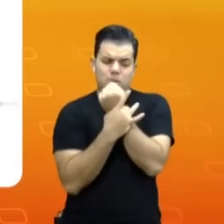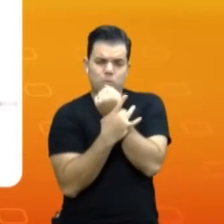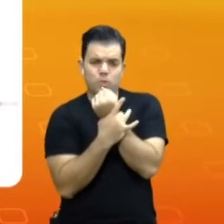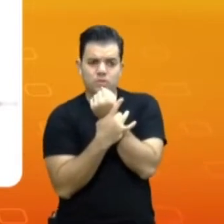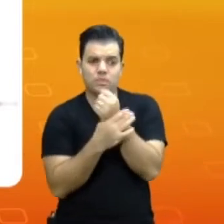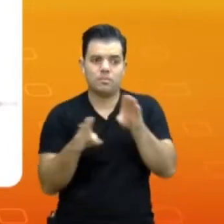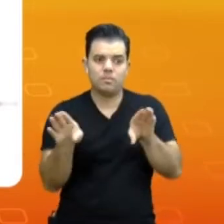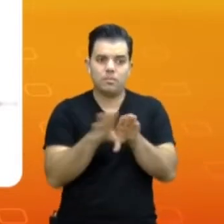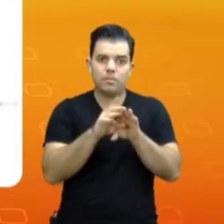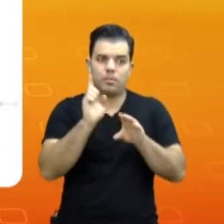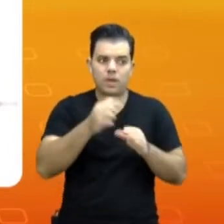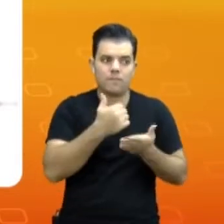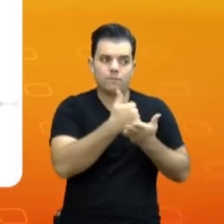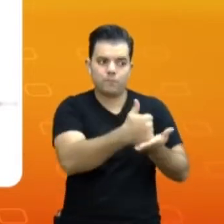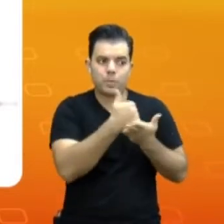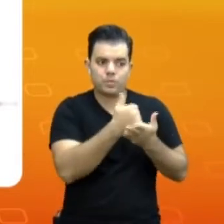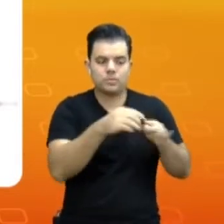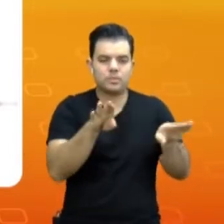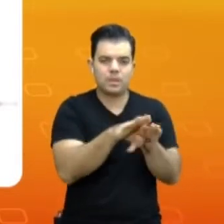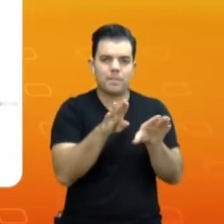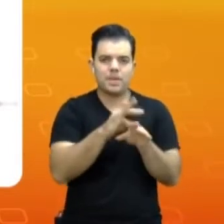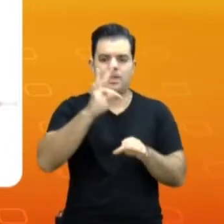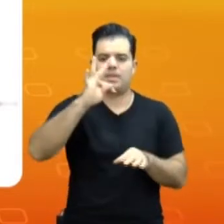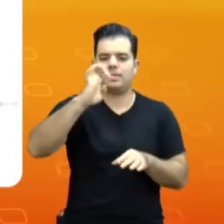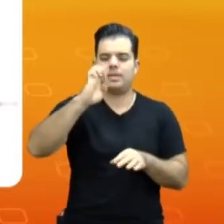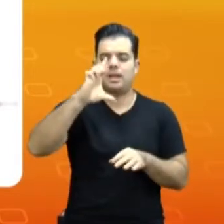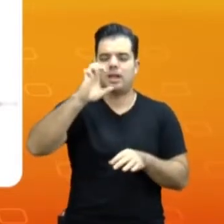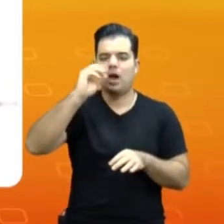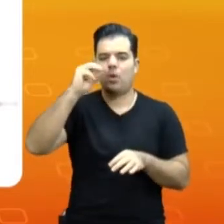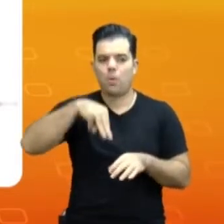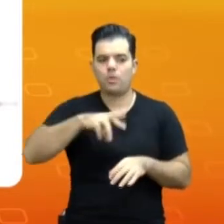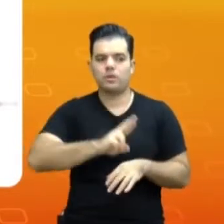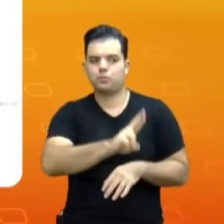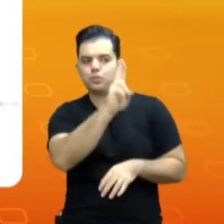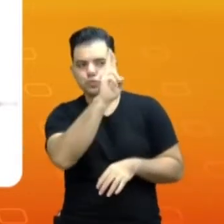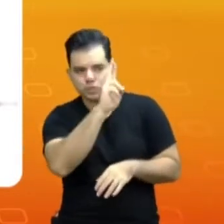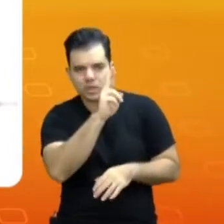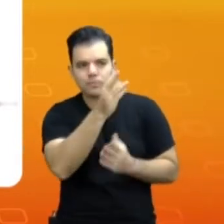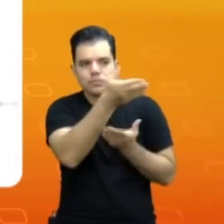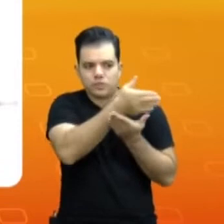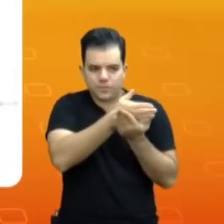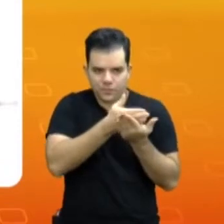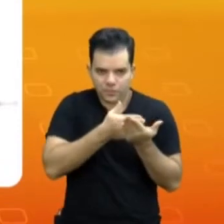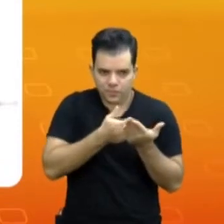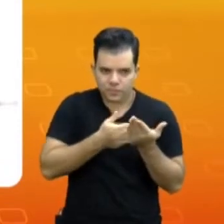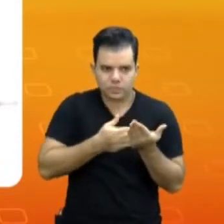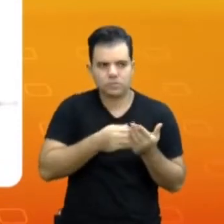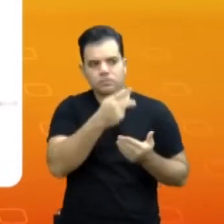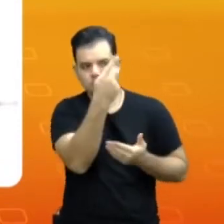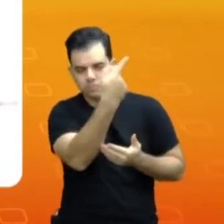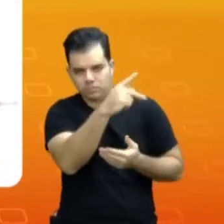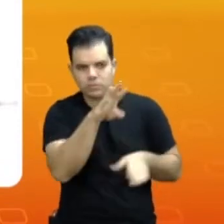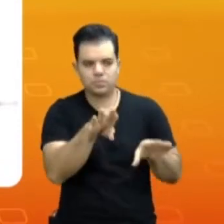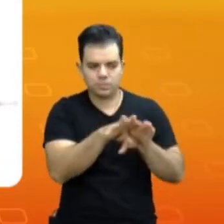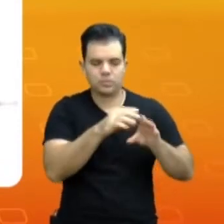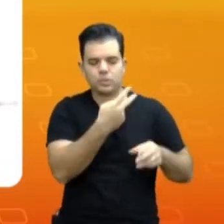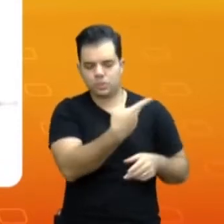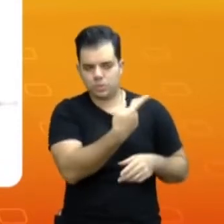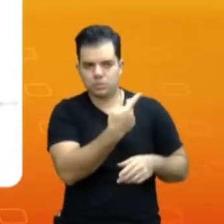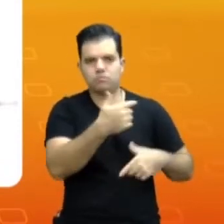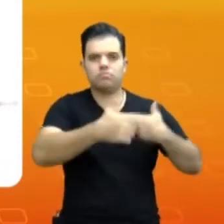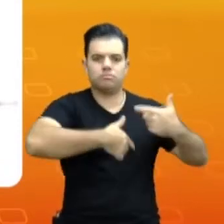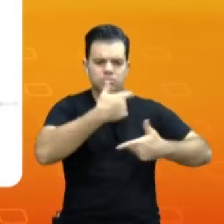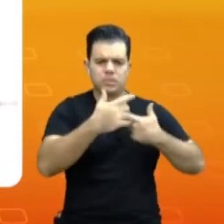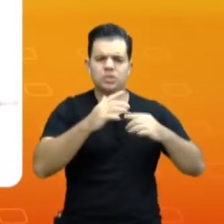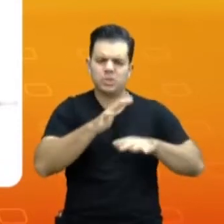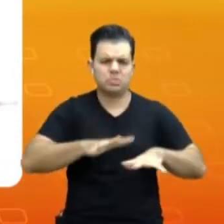O fornecedor de telecom no nosso contrato ele fica com essa responsabilidade perante nós. Então, acho que